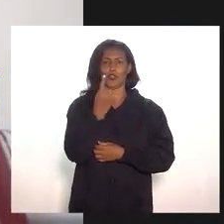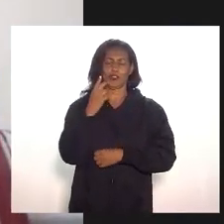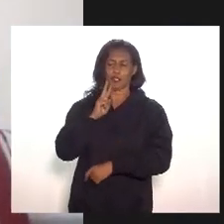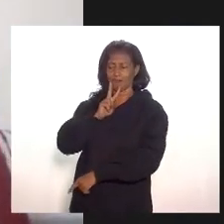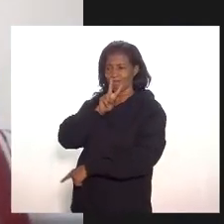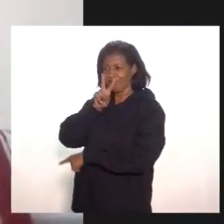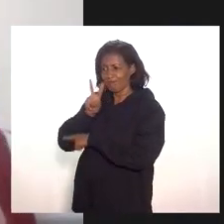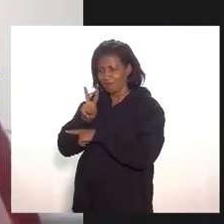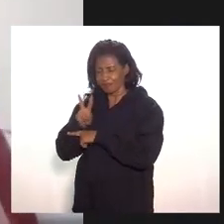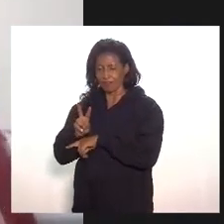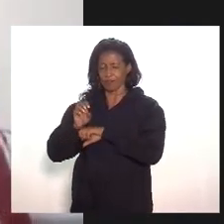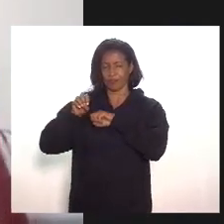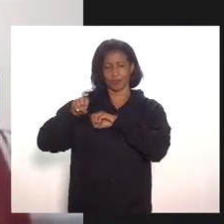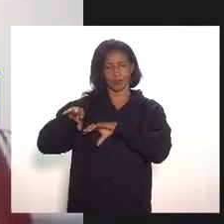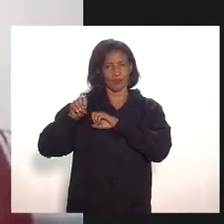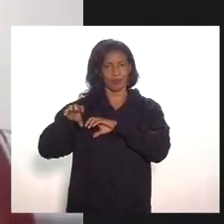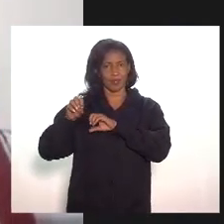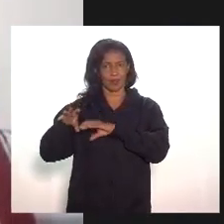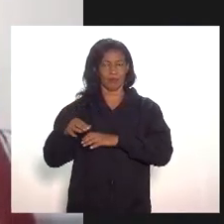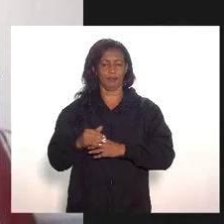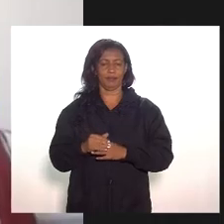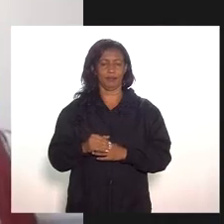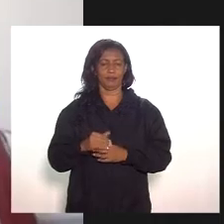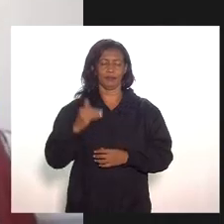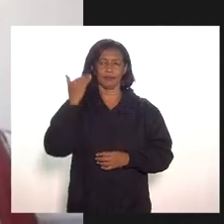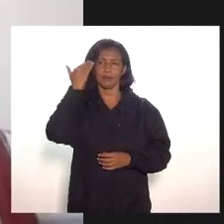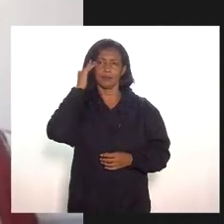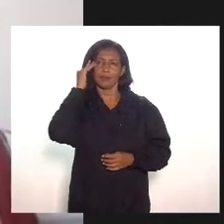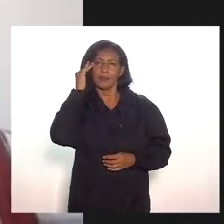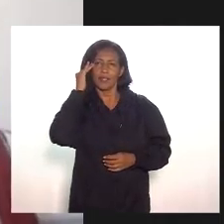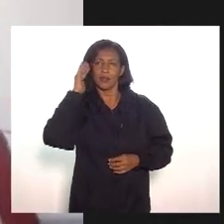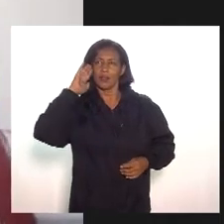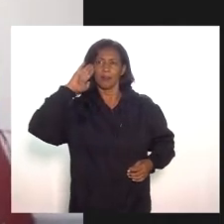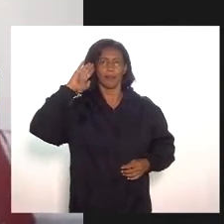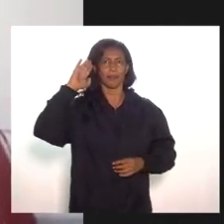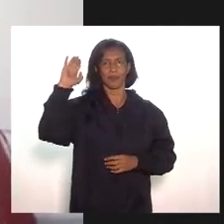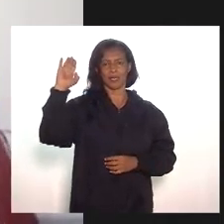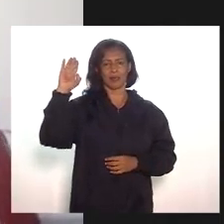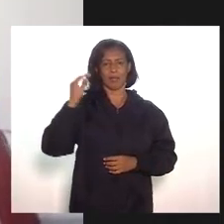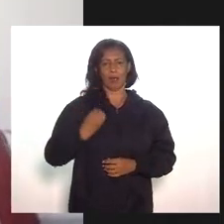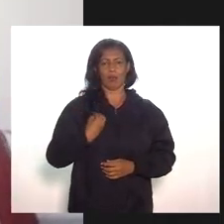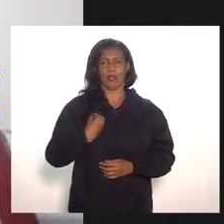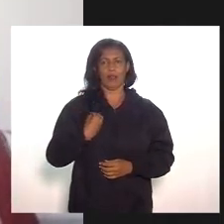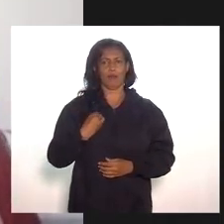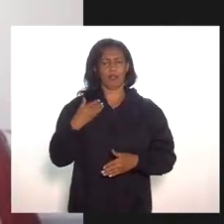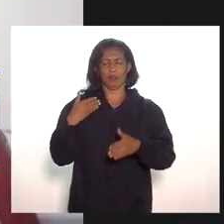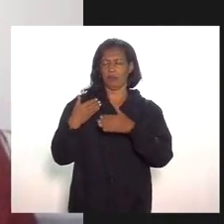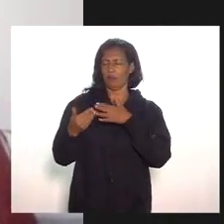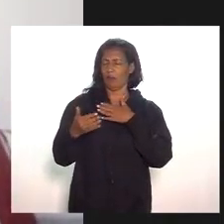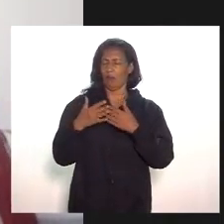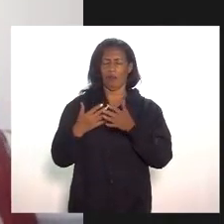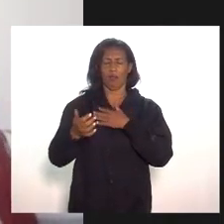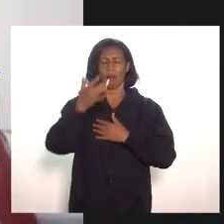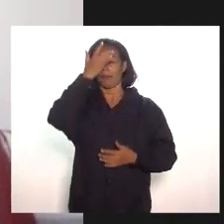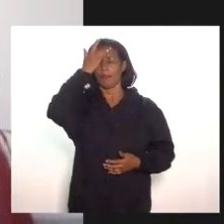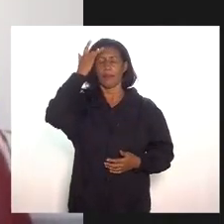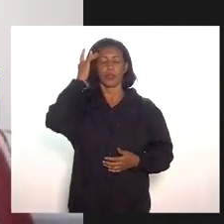educação, que entendemos que é algo prioritário na vida de qualquer